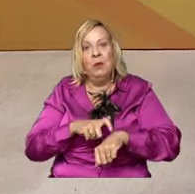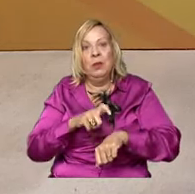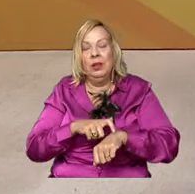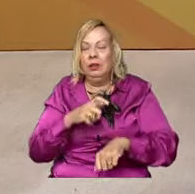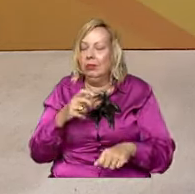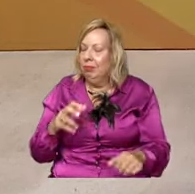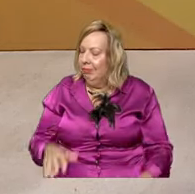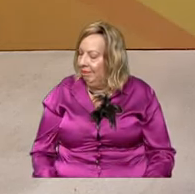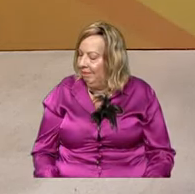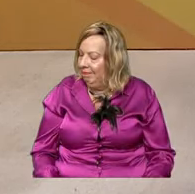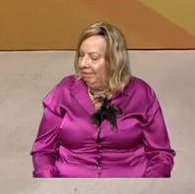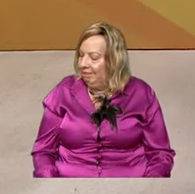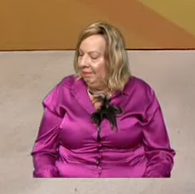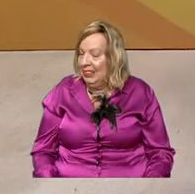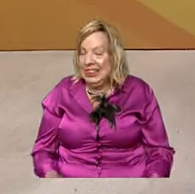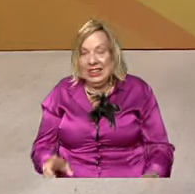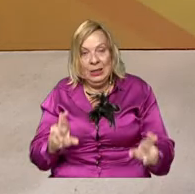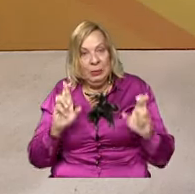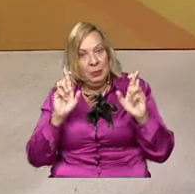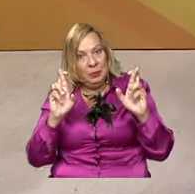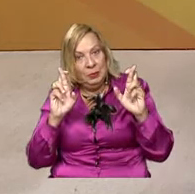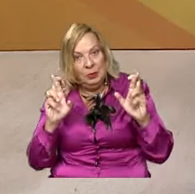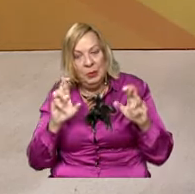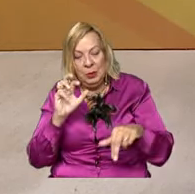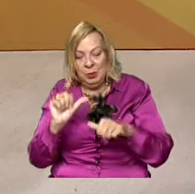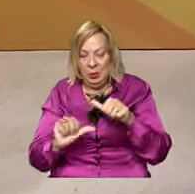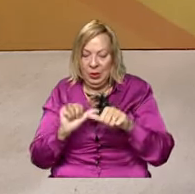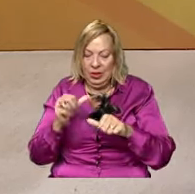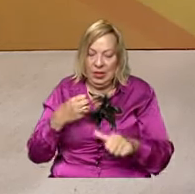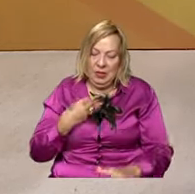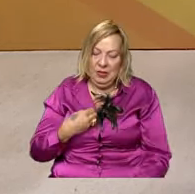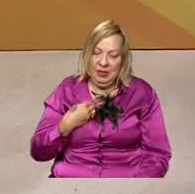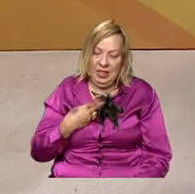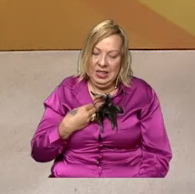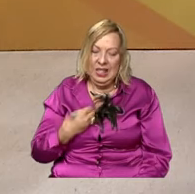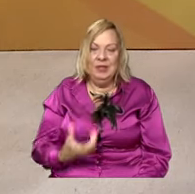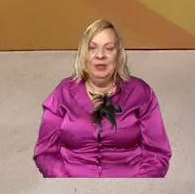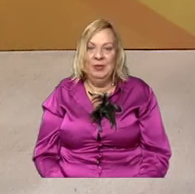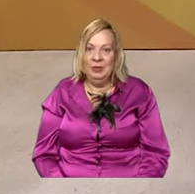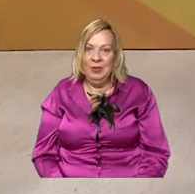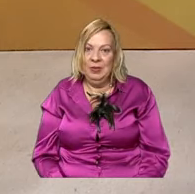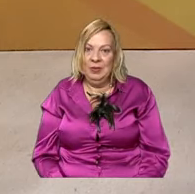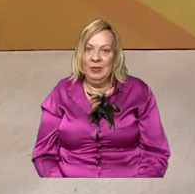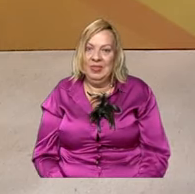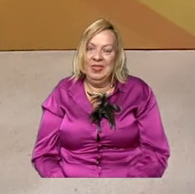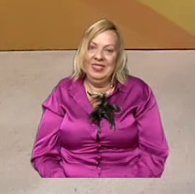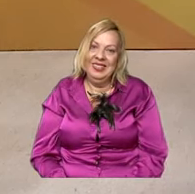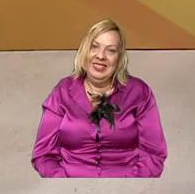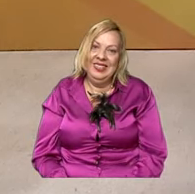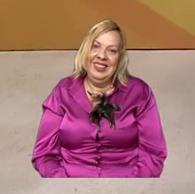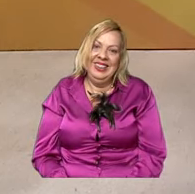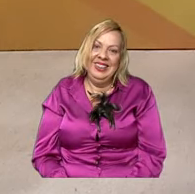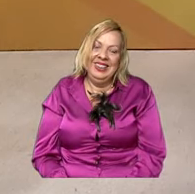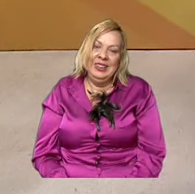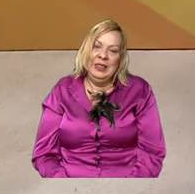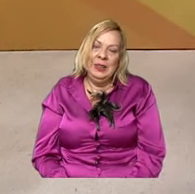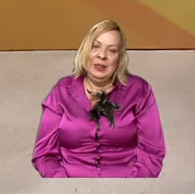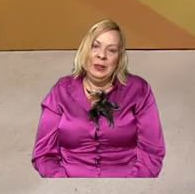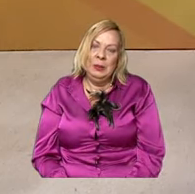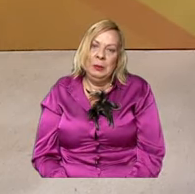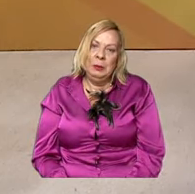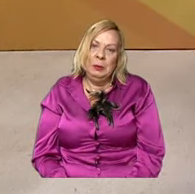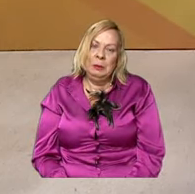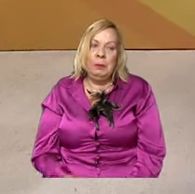vida de qualquer mãe. O sonho que transforma a realidade de uma família, porque